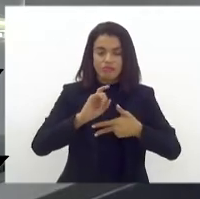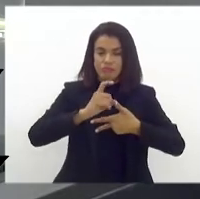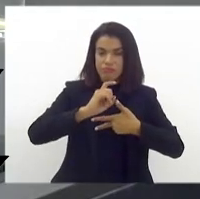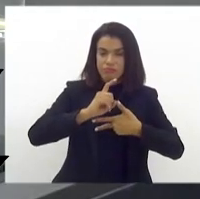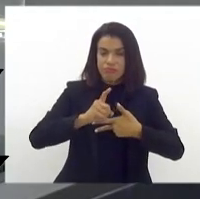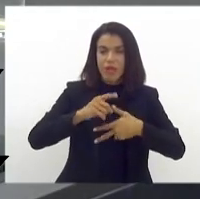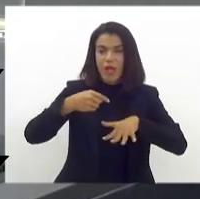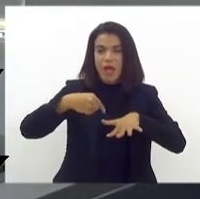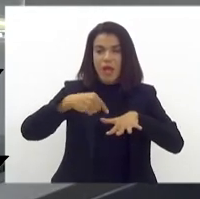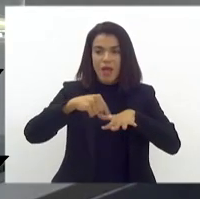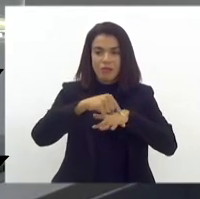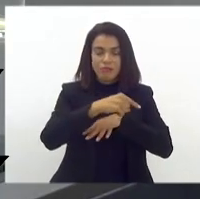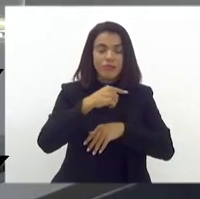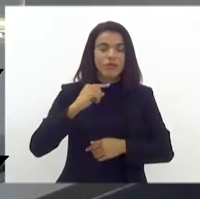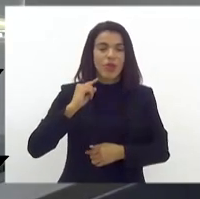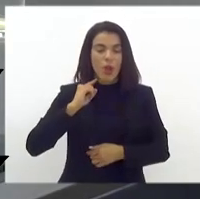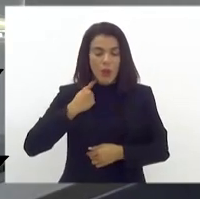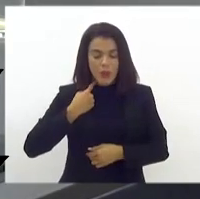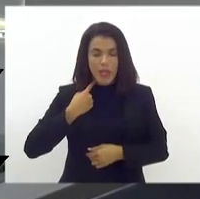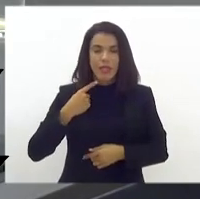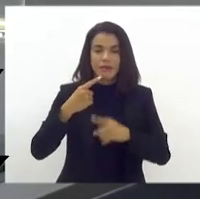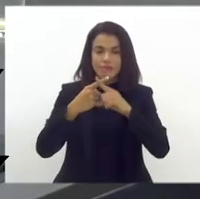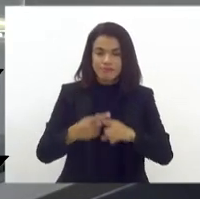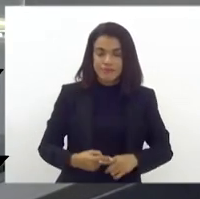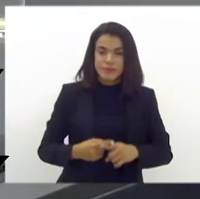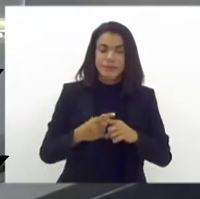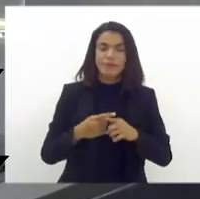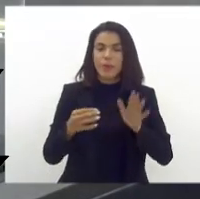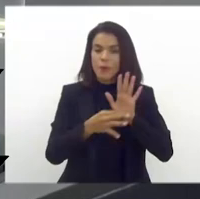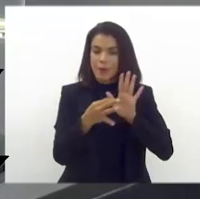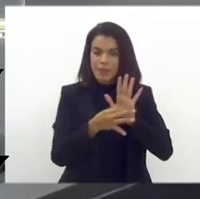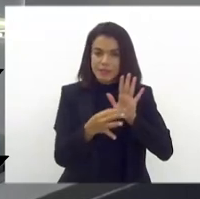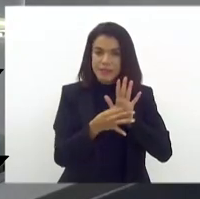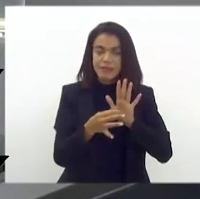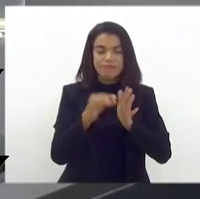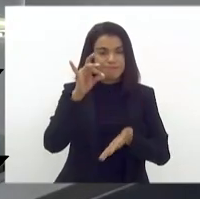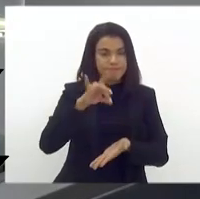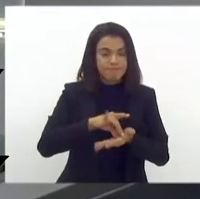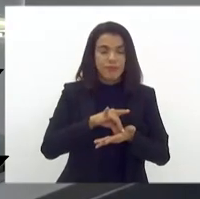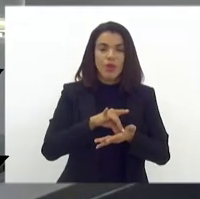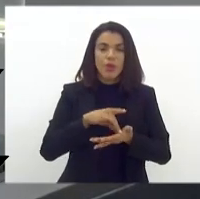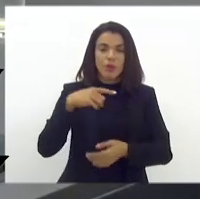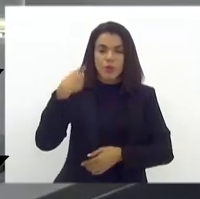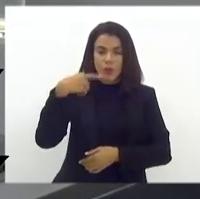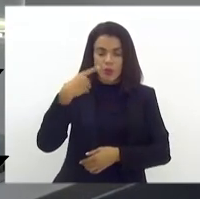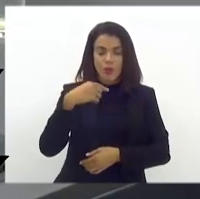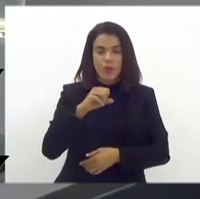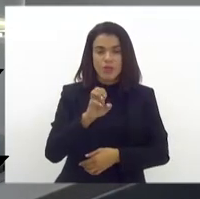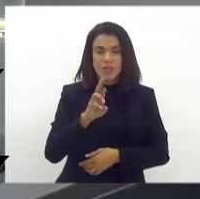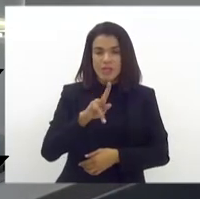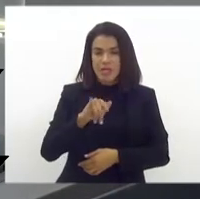modalidades de loteria que menciona e dá outras providências. O parecer original do deputado Dr. Serginho é